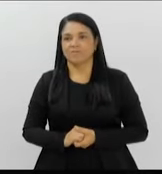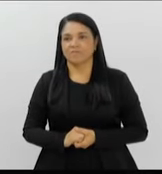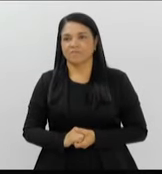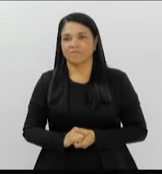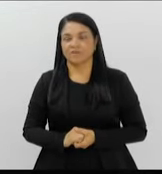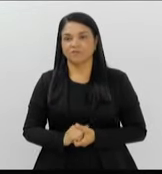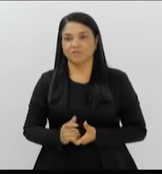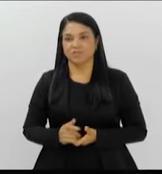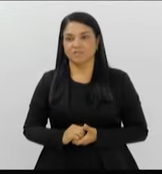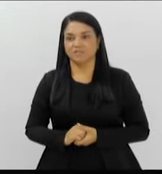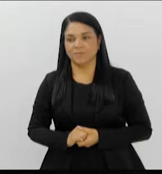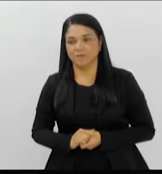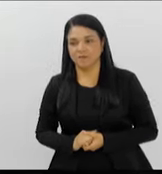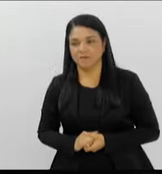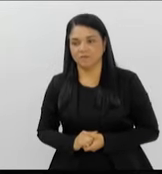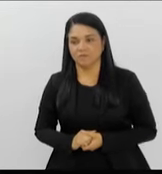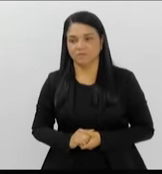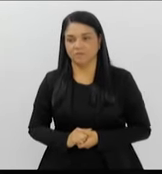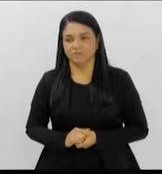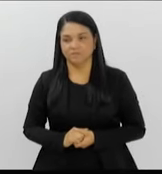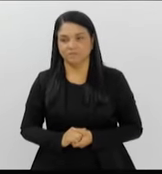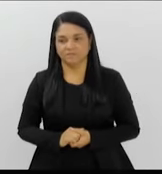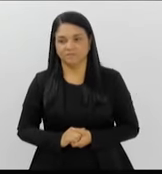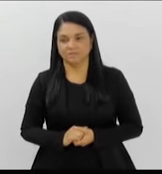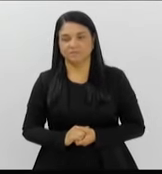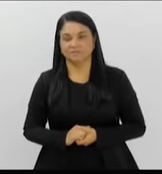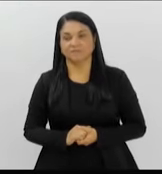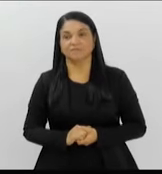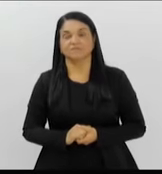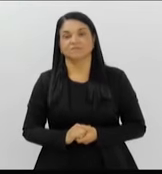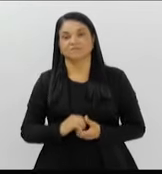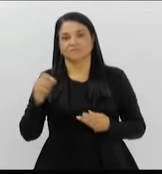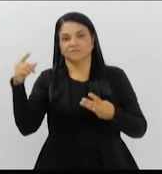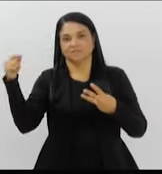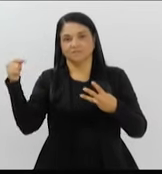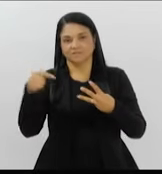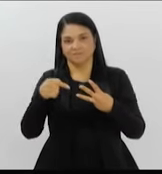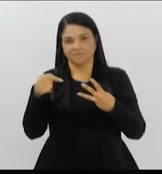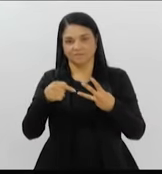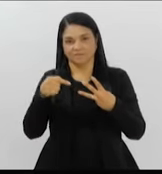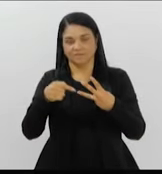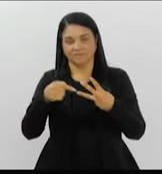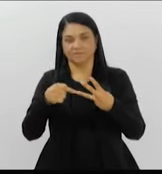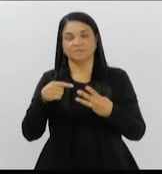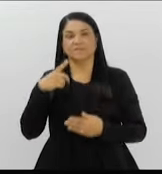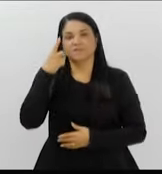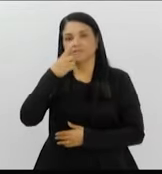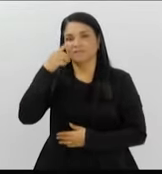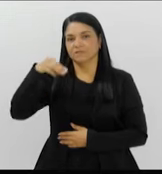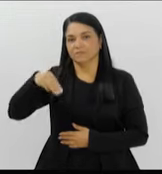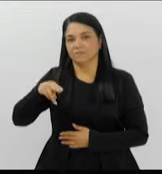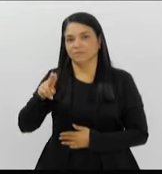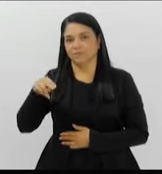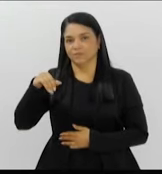E queria, por último, deputado Munir, eu cheguei em casa